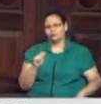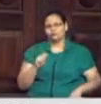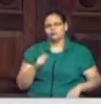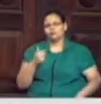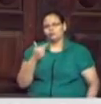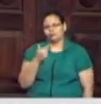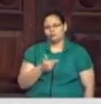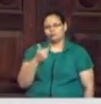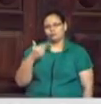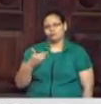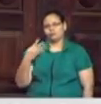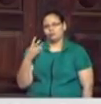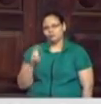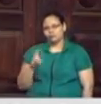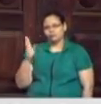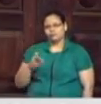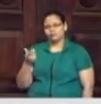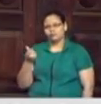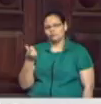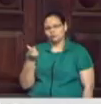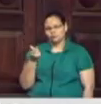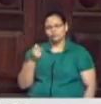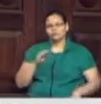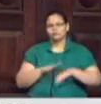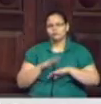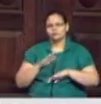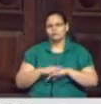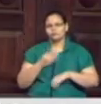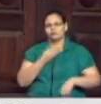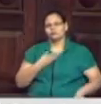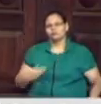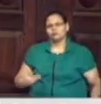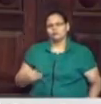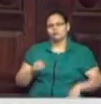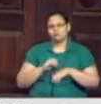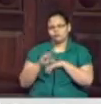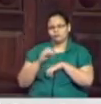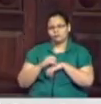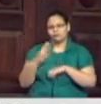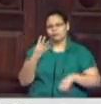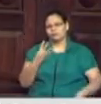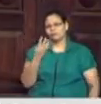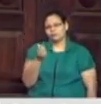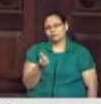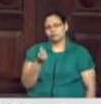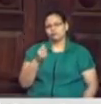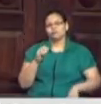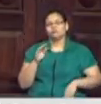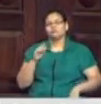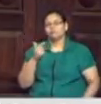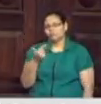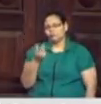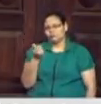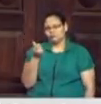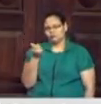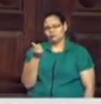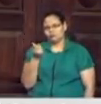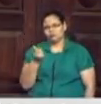número 2.245 de 2016, de autoria do Poder Executivo, mensagem número 46 de